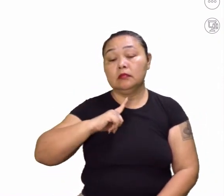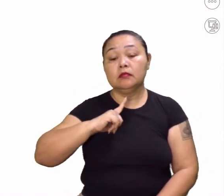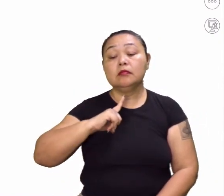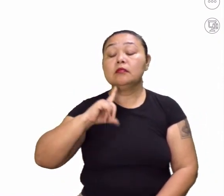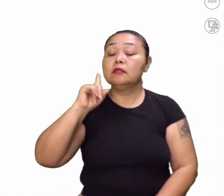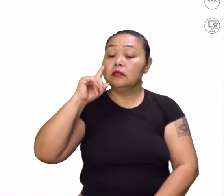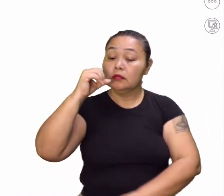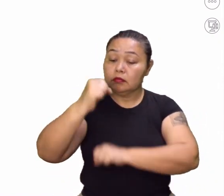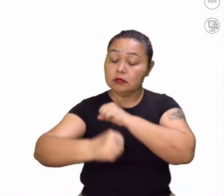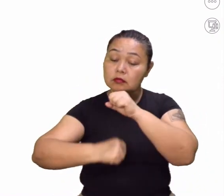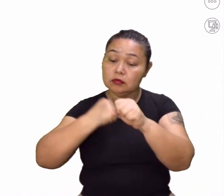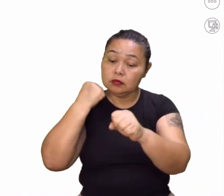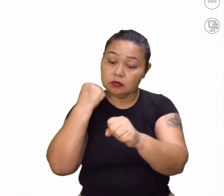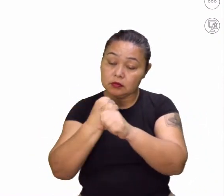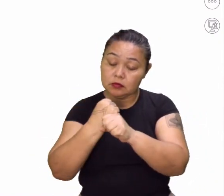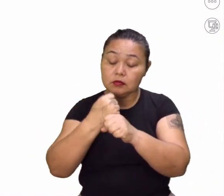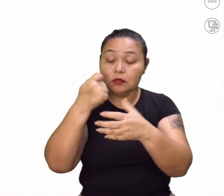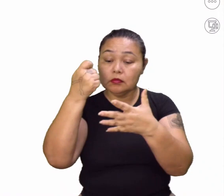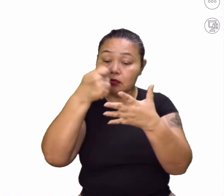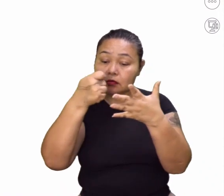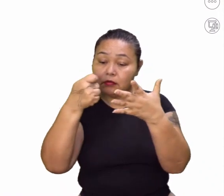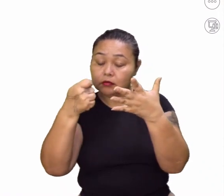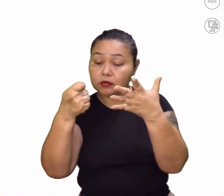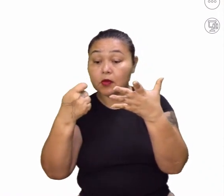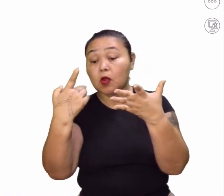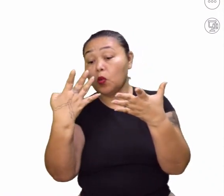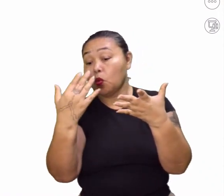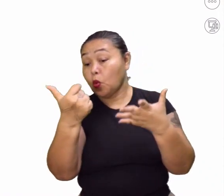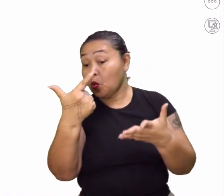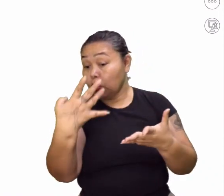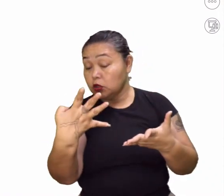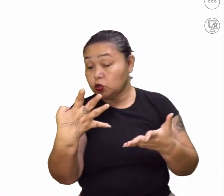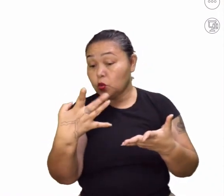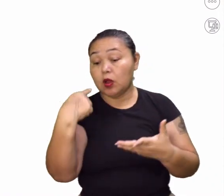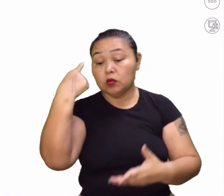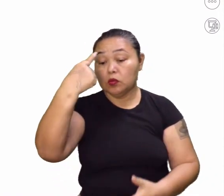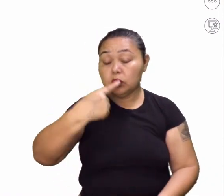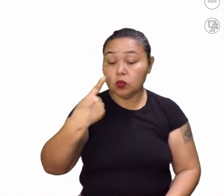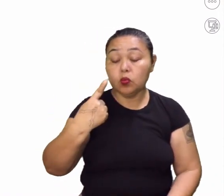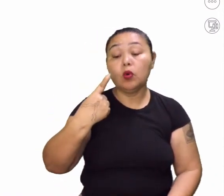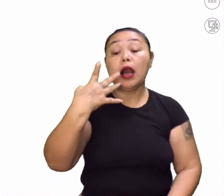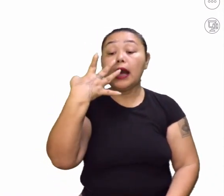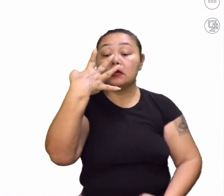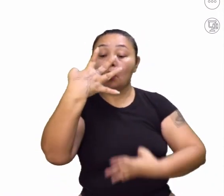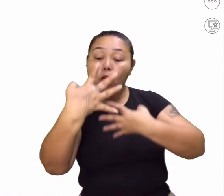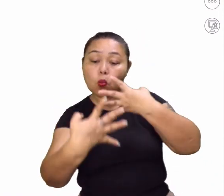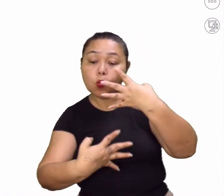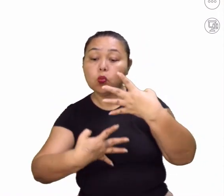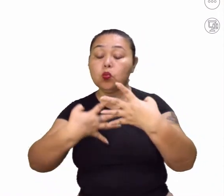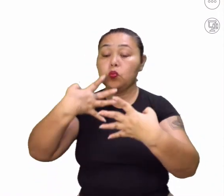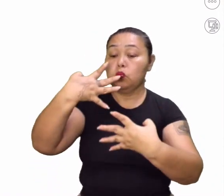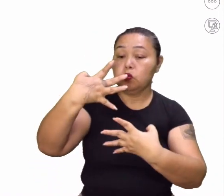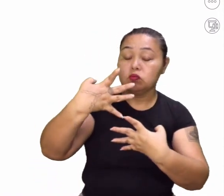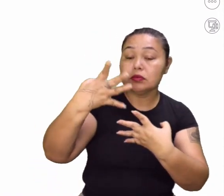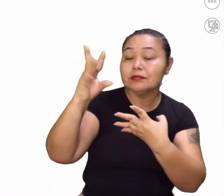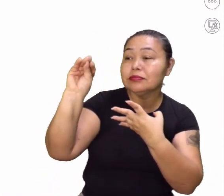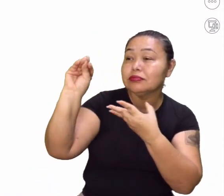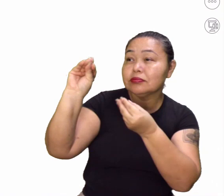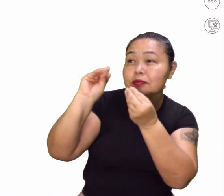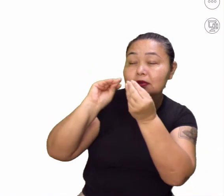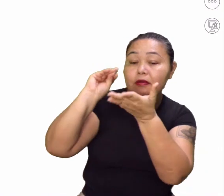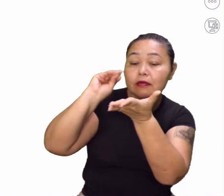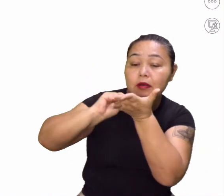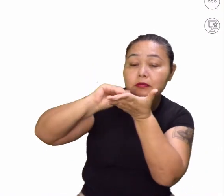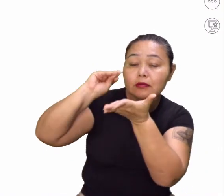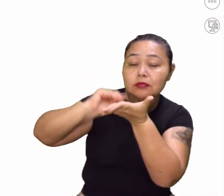ano bissexto, porque não dá aí 24 horas completa. Então, a cada 4 anos, essas diferenças que